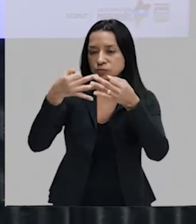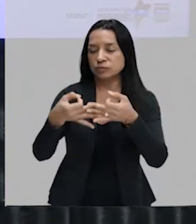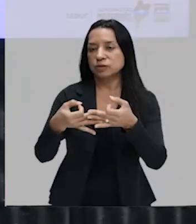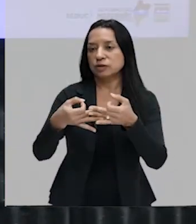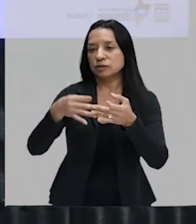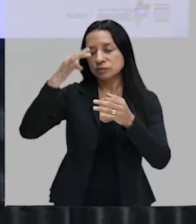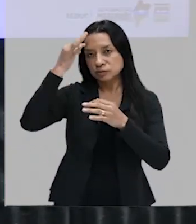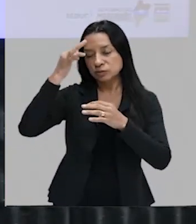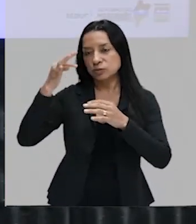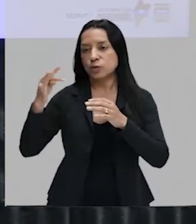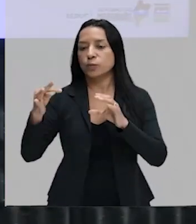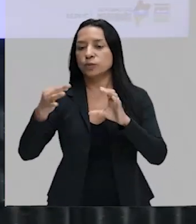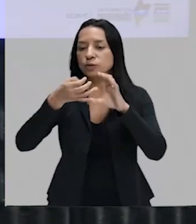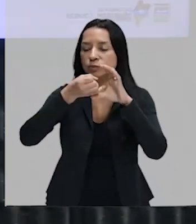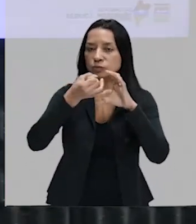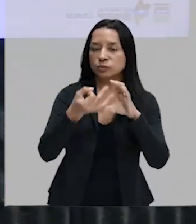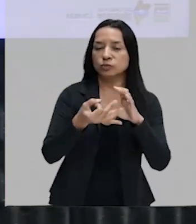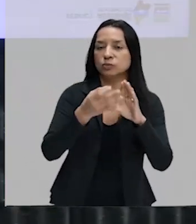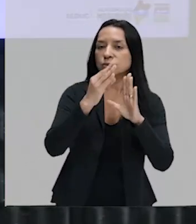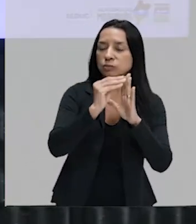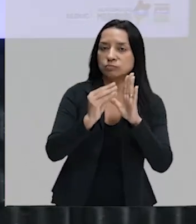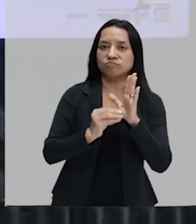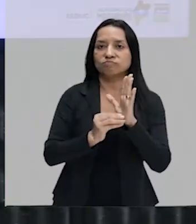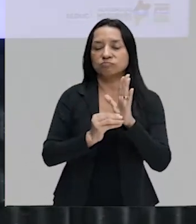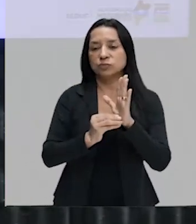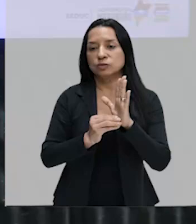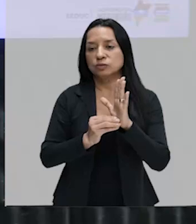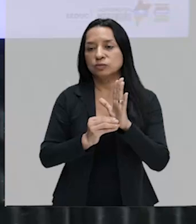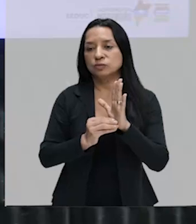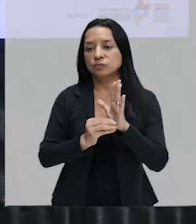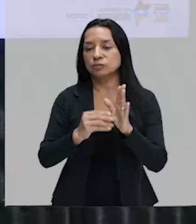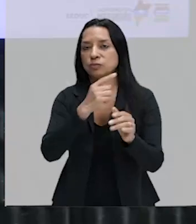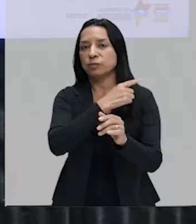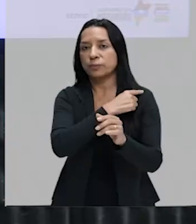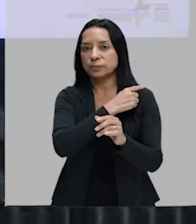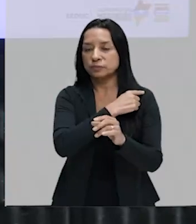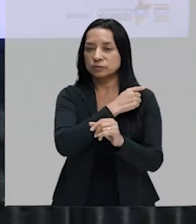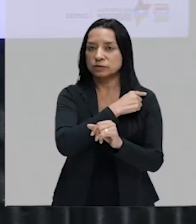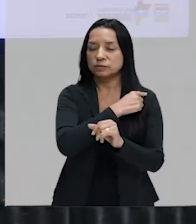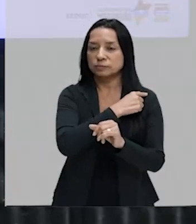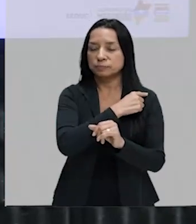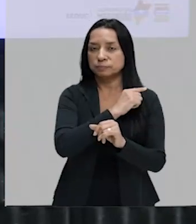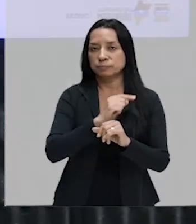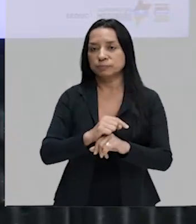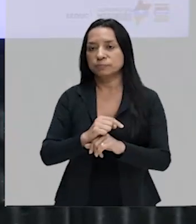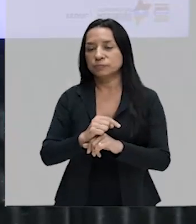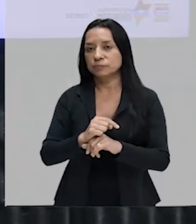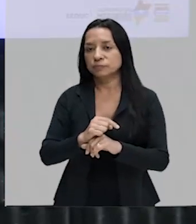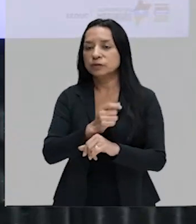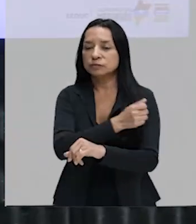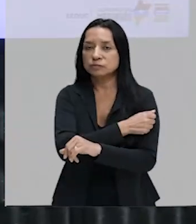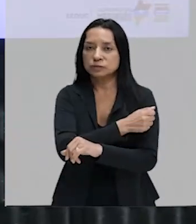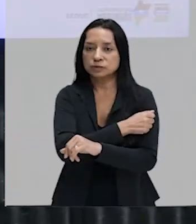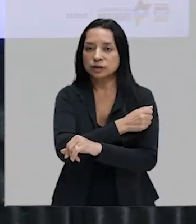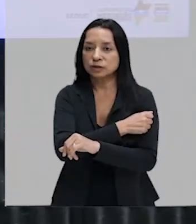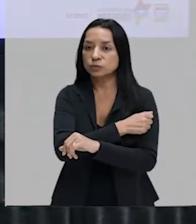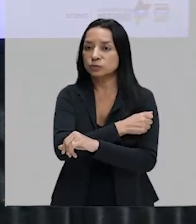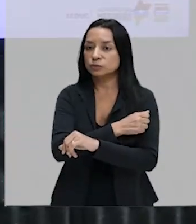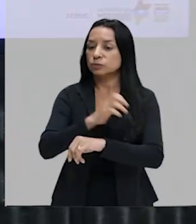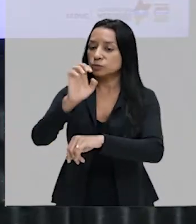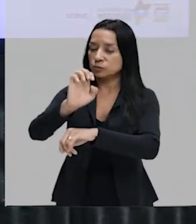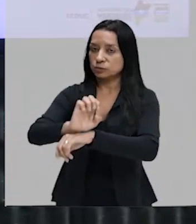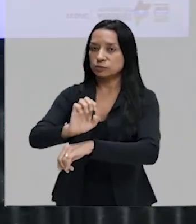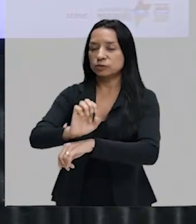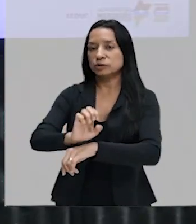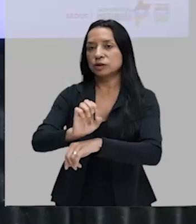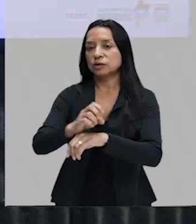dos conjuntos. E esse conteúdo é um conteúdo voltado para a primeira série do ensino médio, para os alunos da rede estadual,